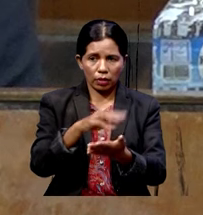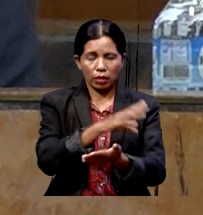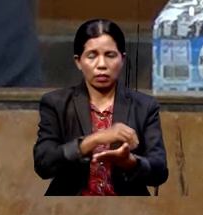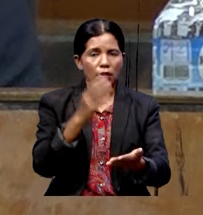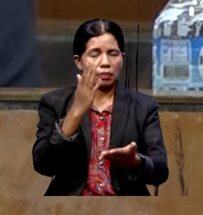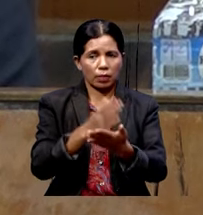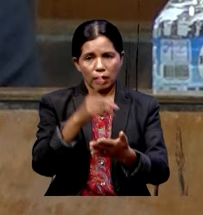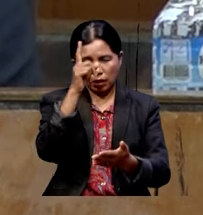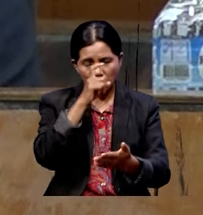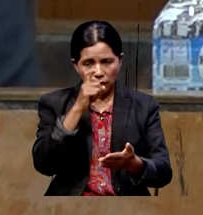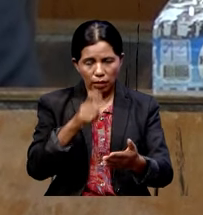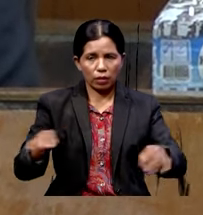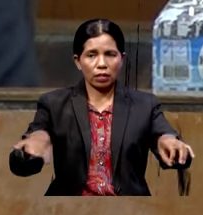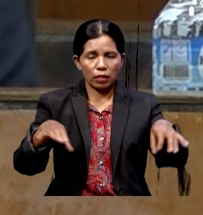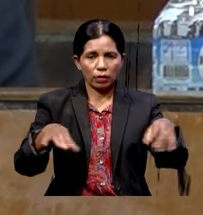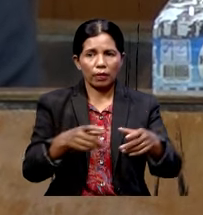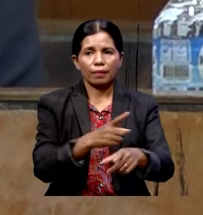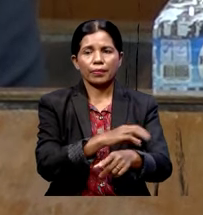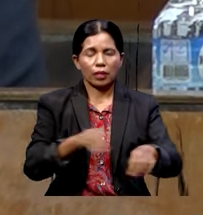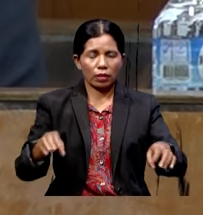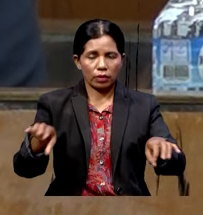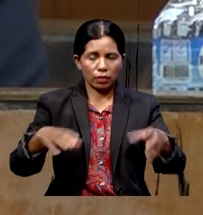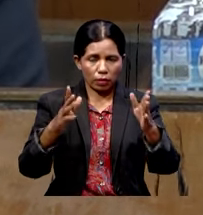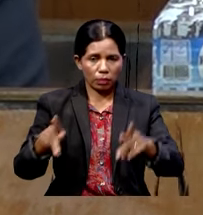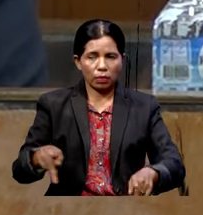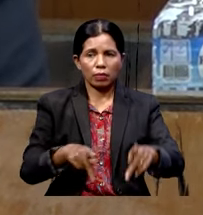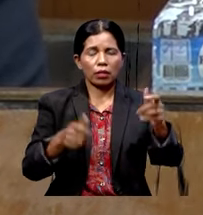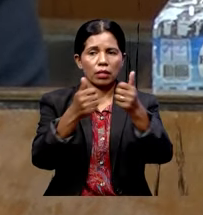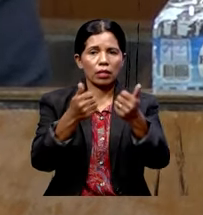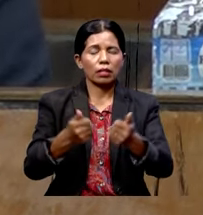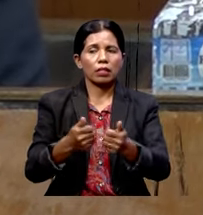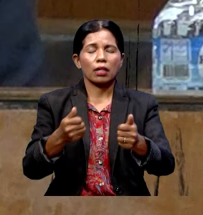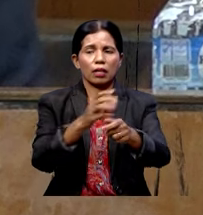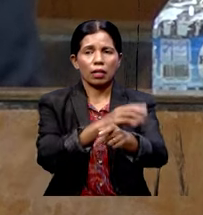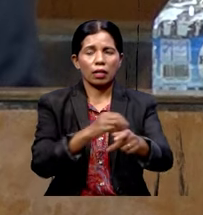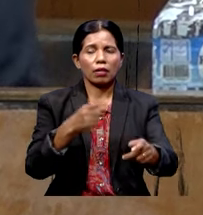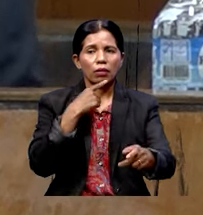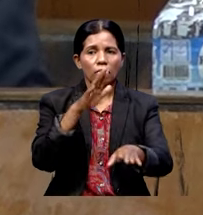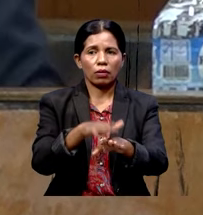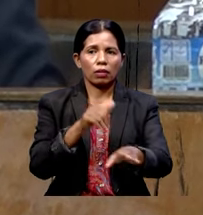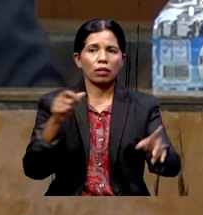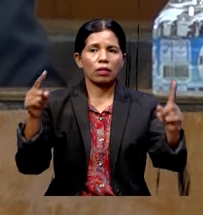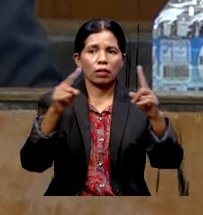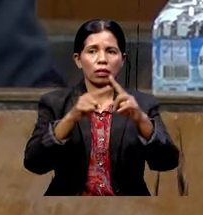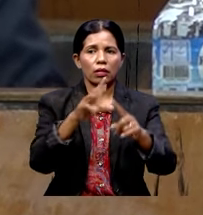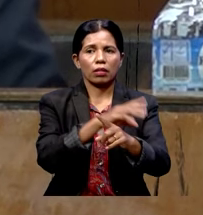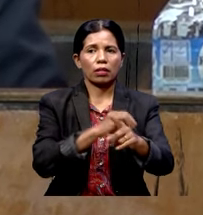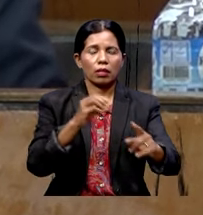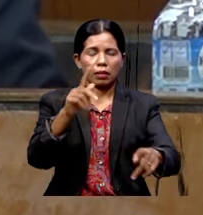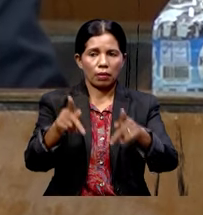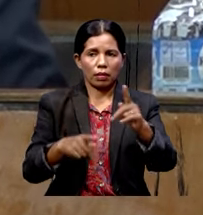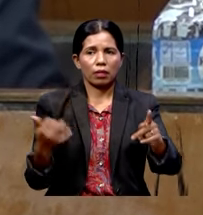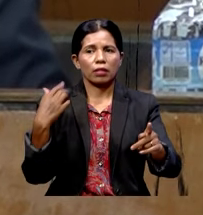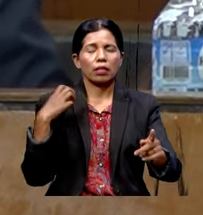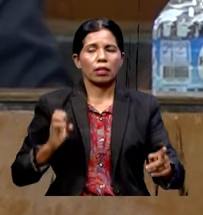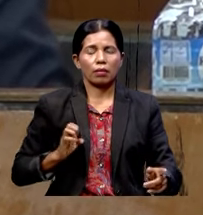de idade para relação de trabalho de funcionários públicos e agentes de administração afeta também a carreira diplomática e tem